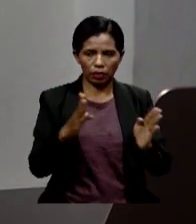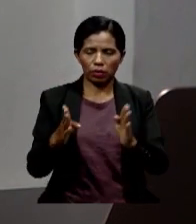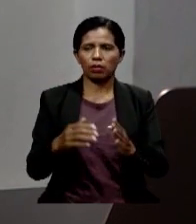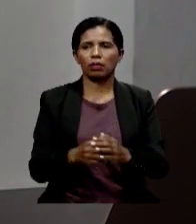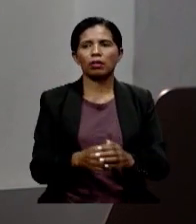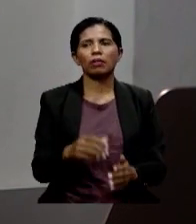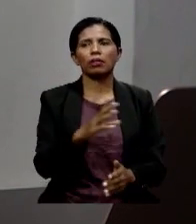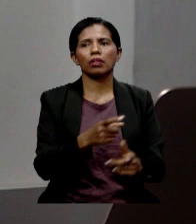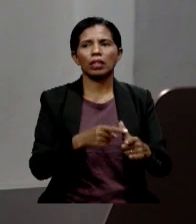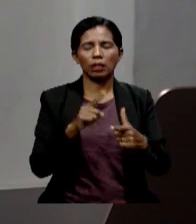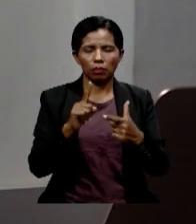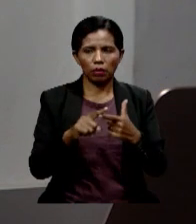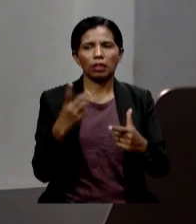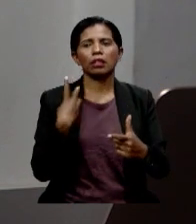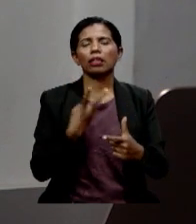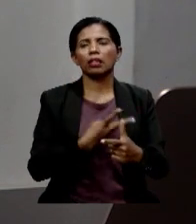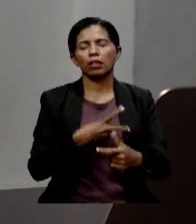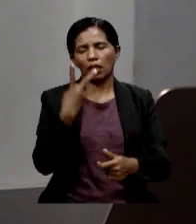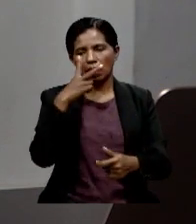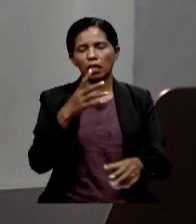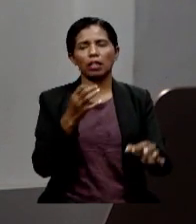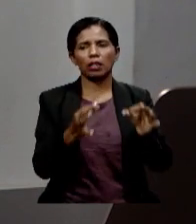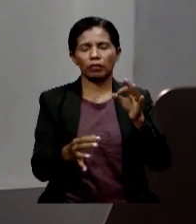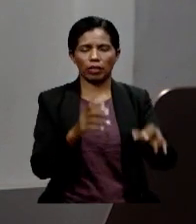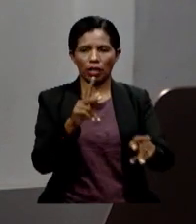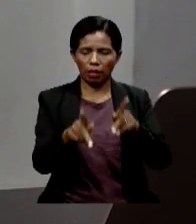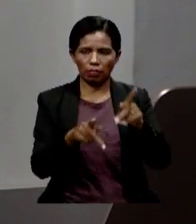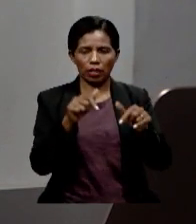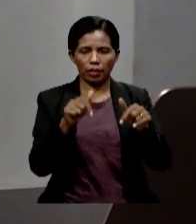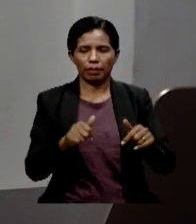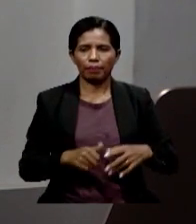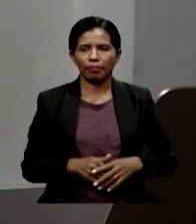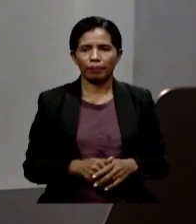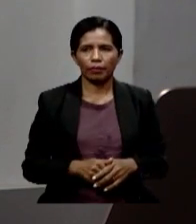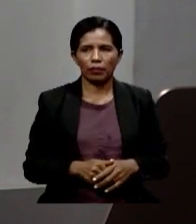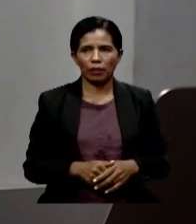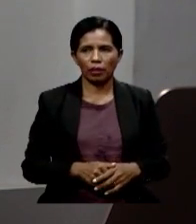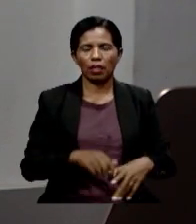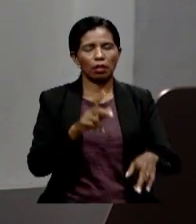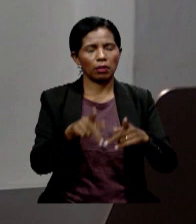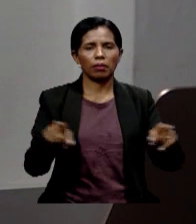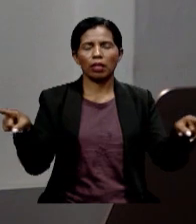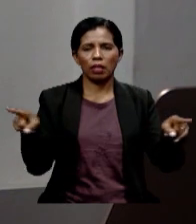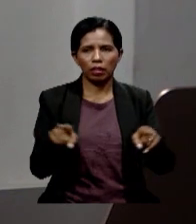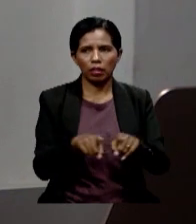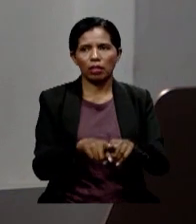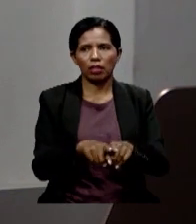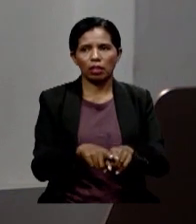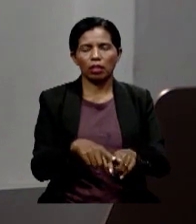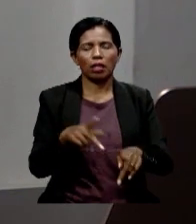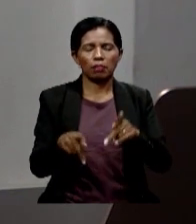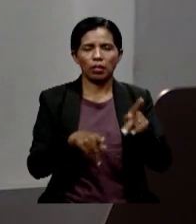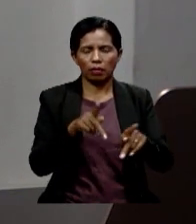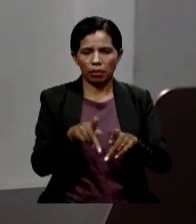ia fontes ne depois mak ita hare karik emane maka emane be hanesan sekarik emane be